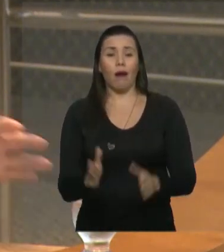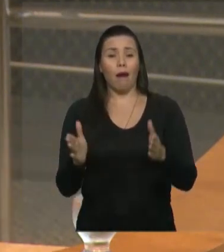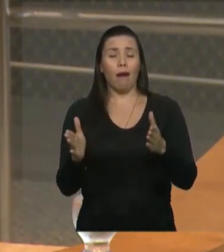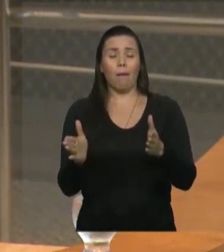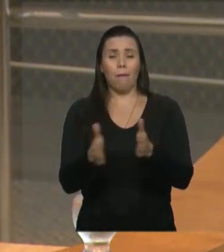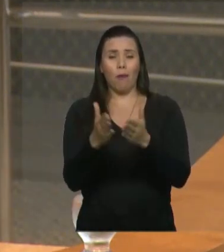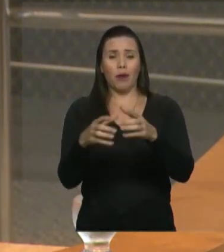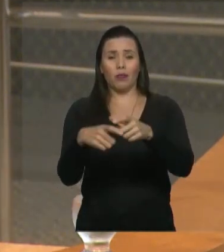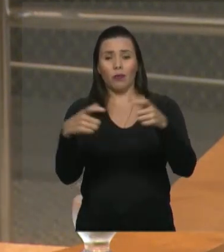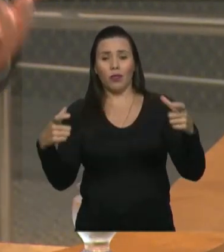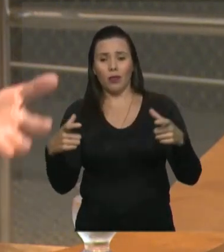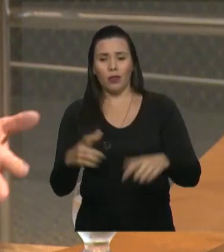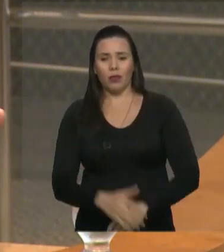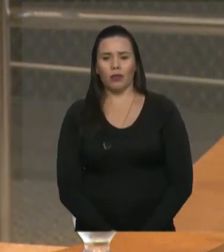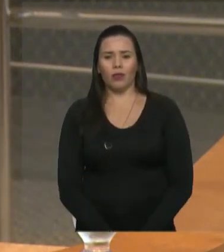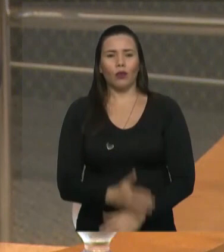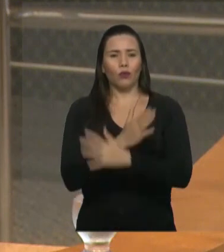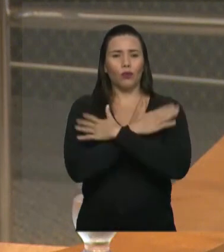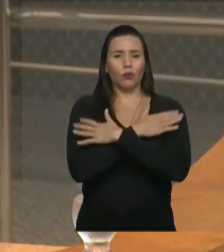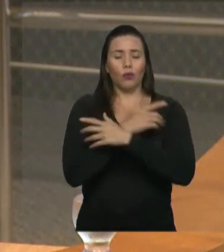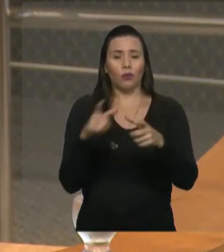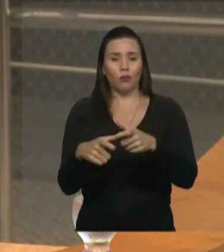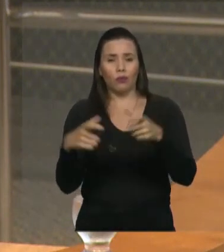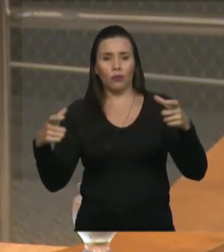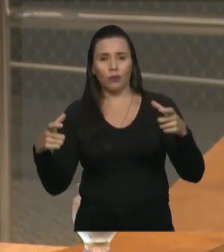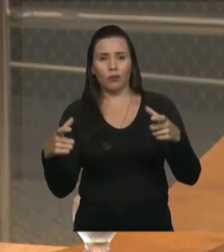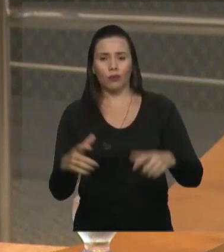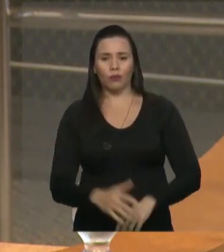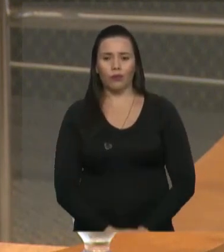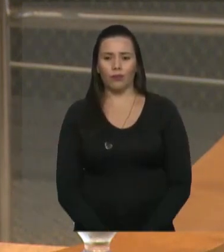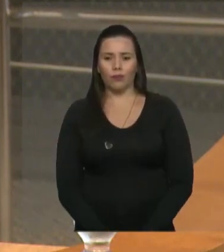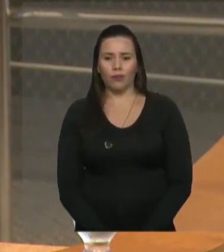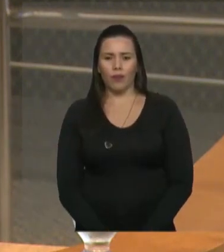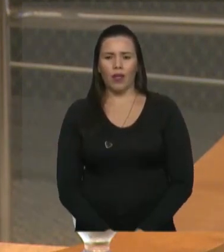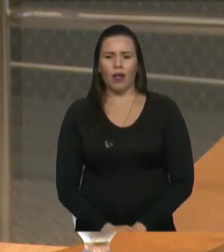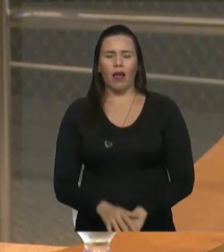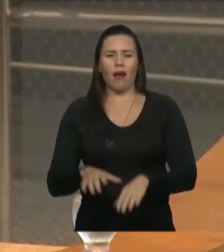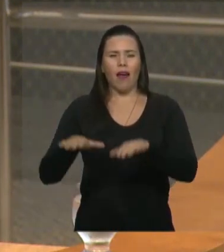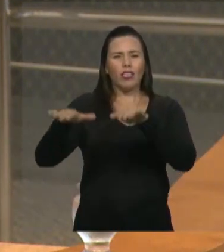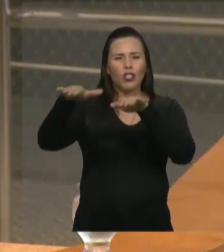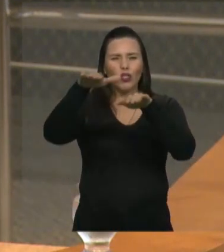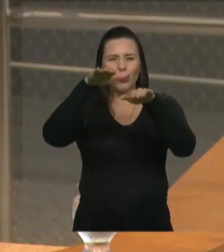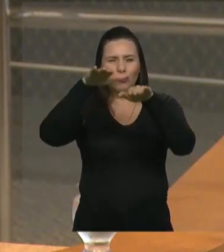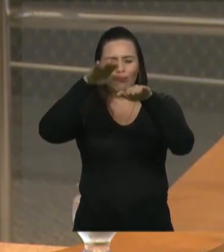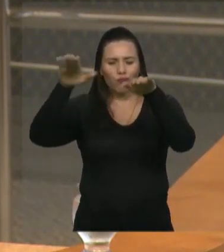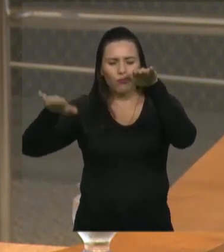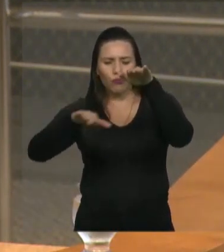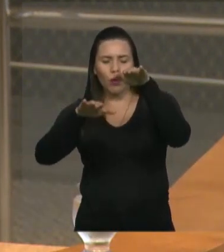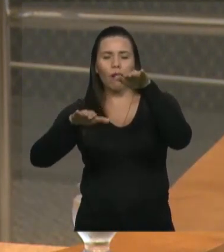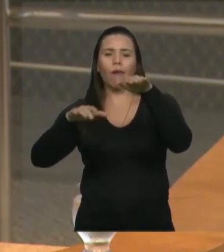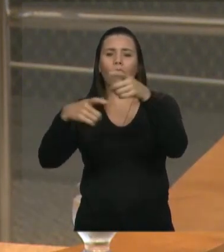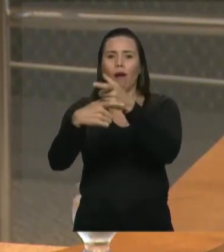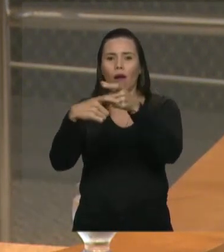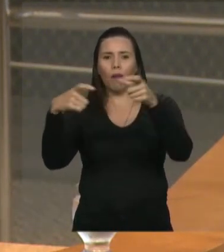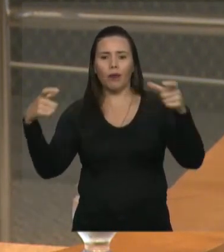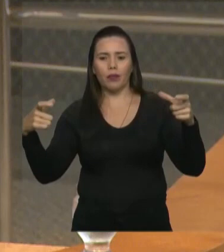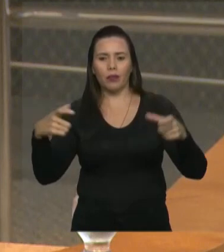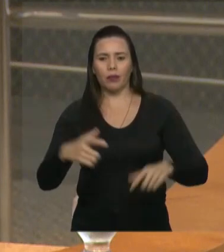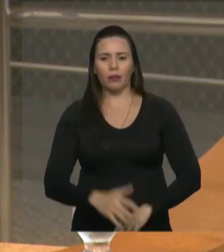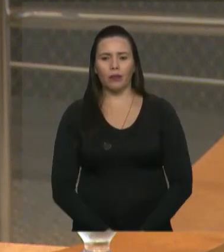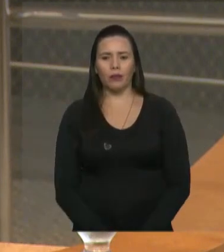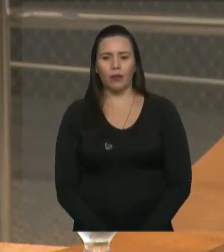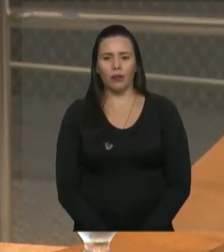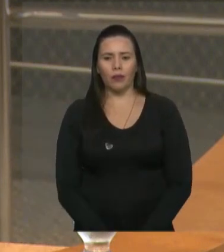desalentada aumentando, concentração de renda aumentando. Pobreza aumentando, concentração de renda aumentando, desalentada